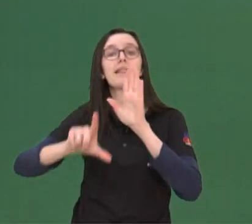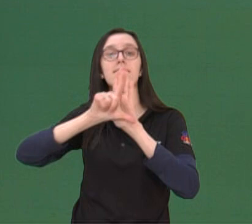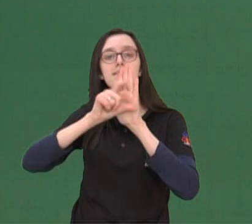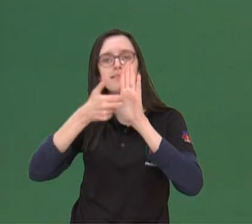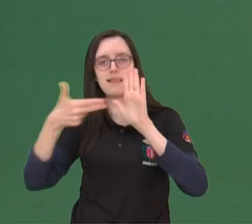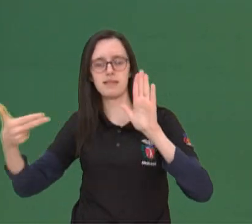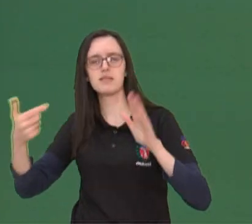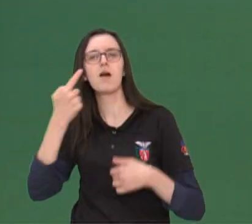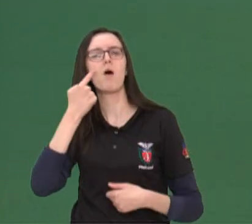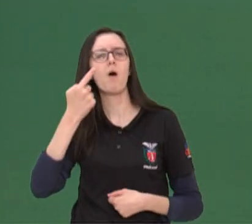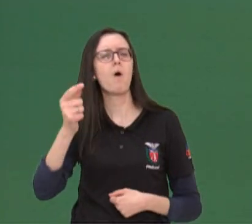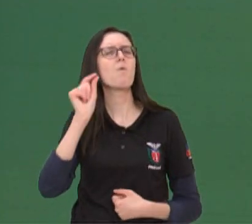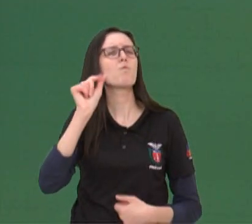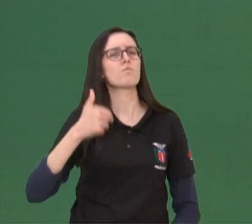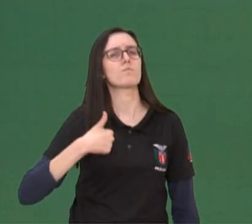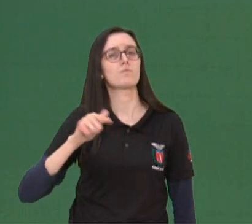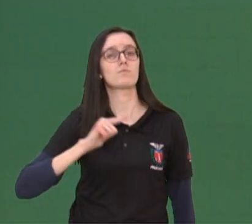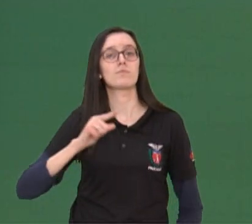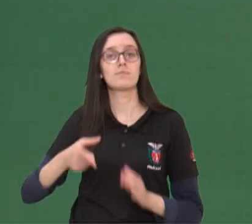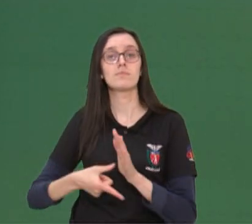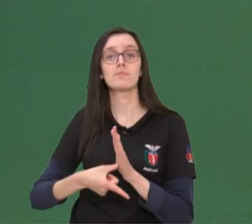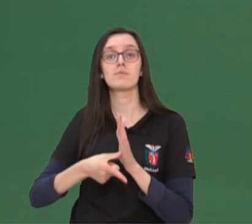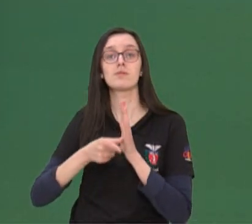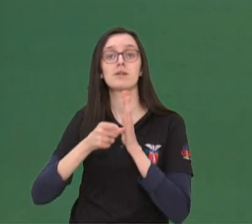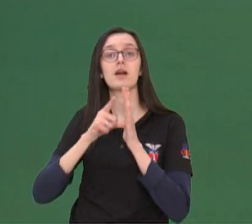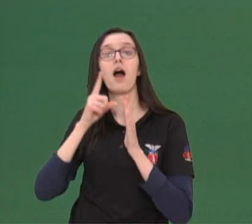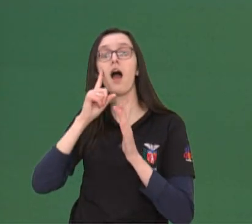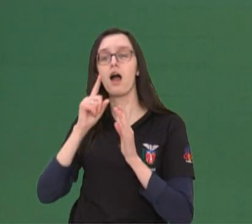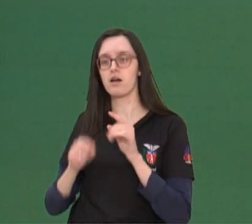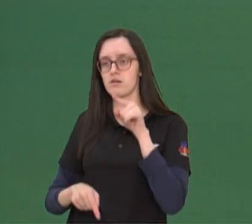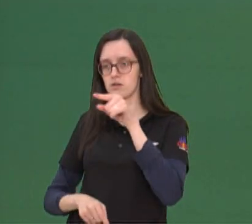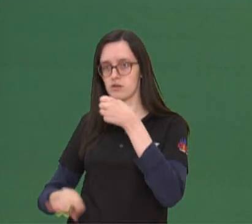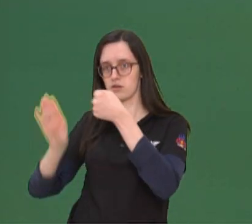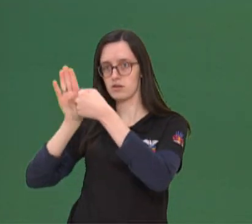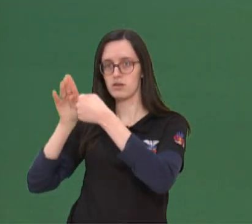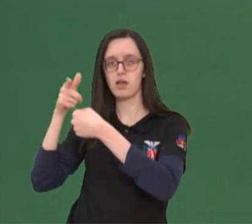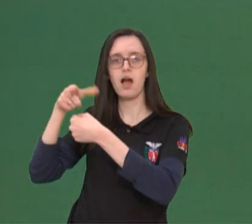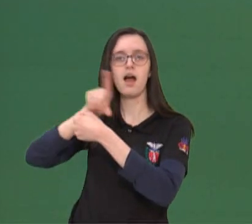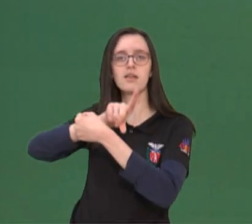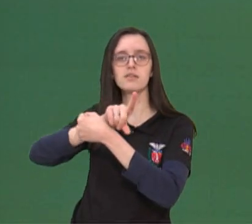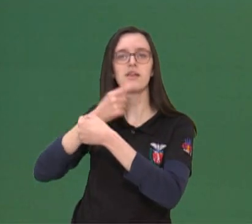leis. Olha o que eu tenho antes desses substantivos.